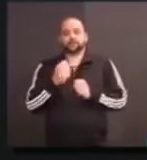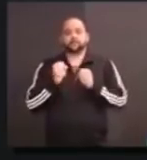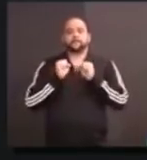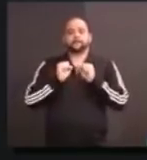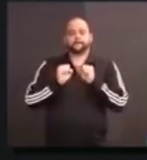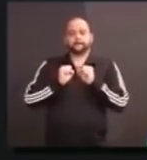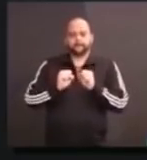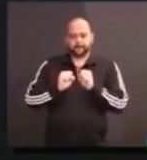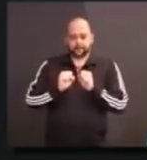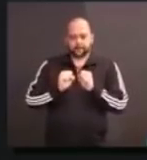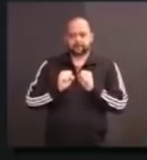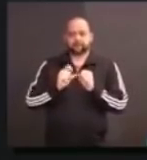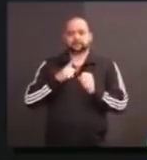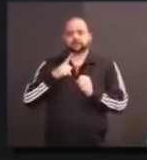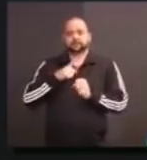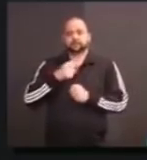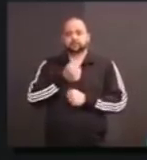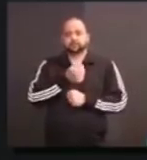12º encontro